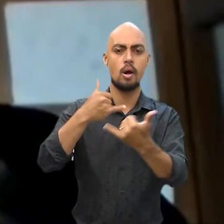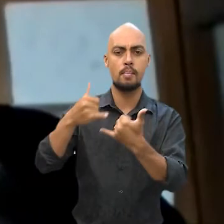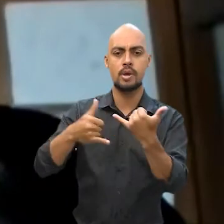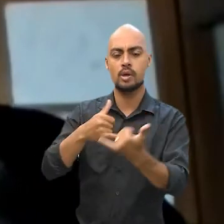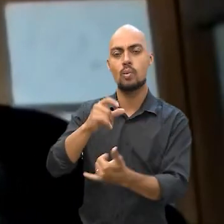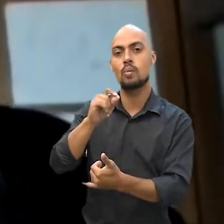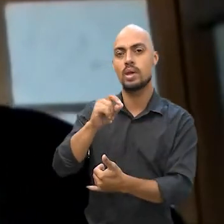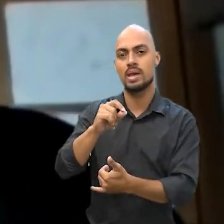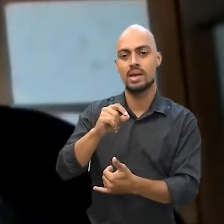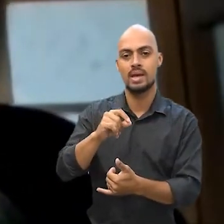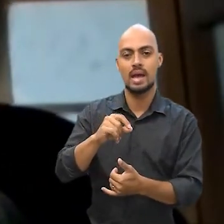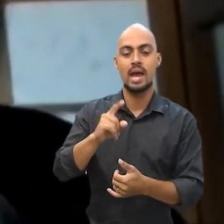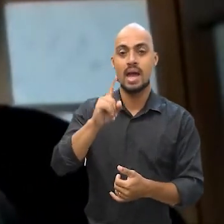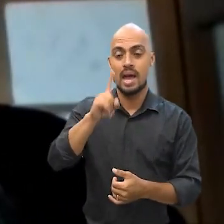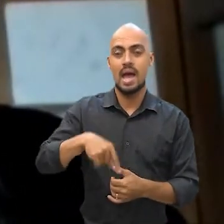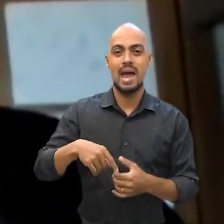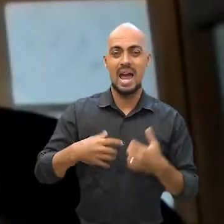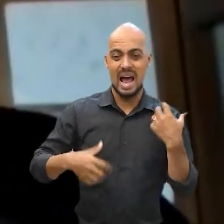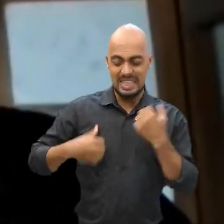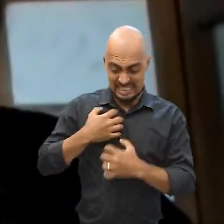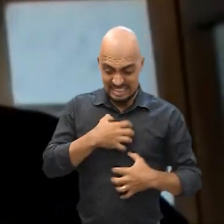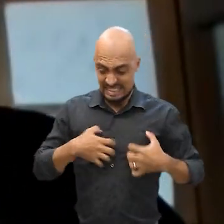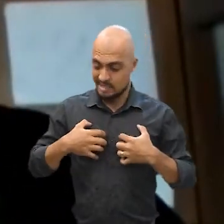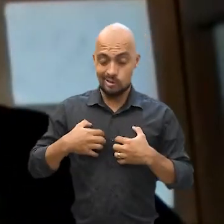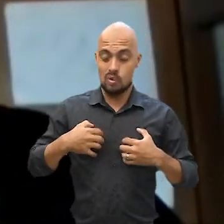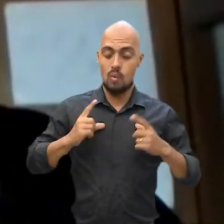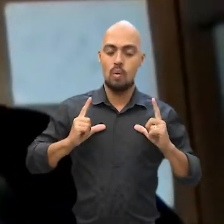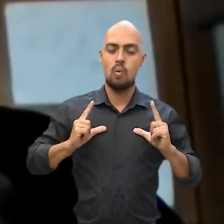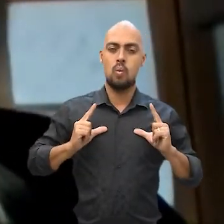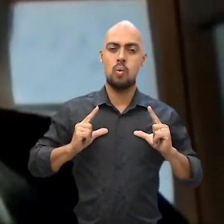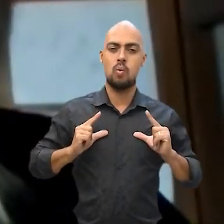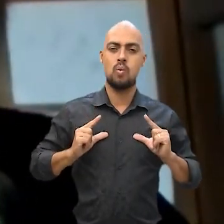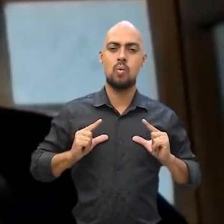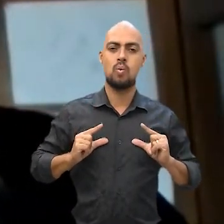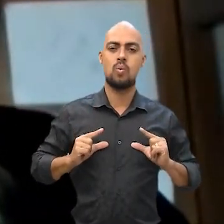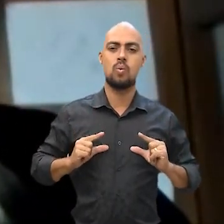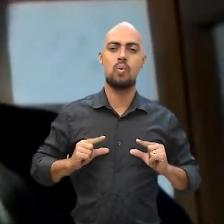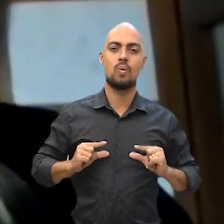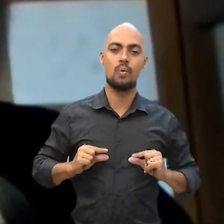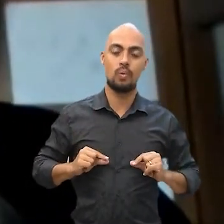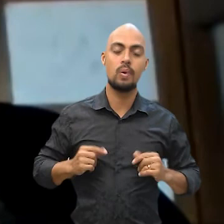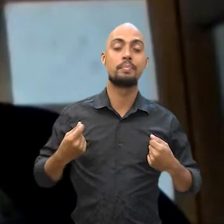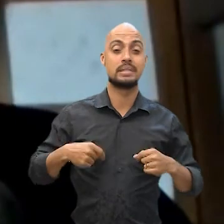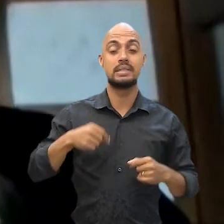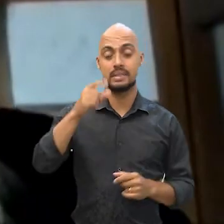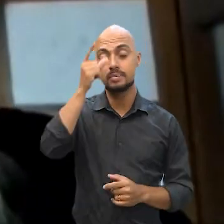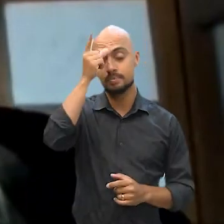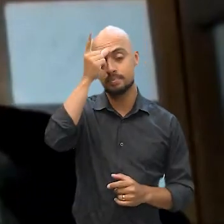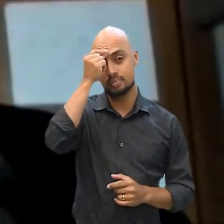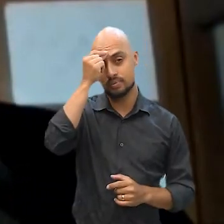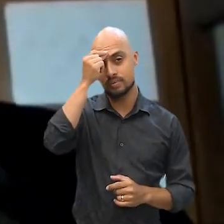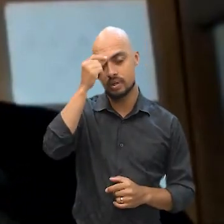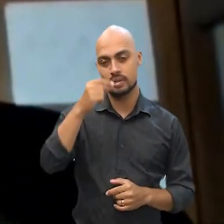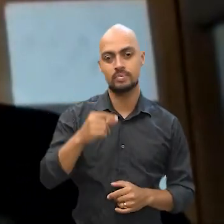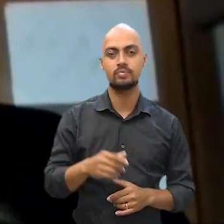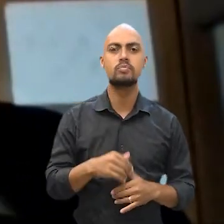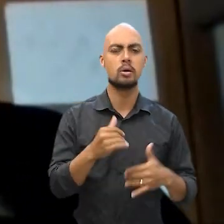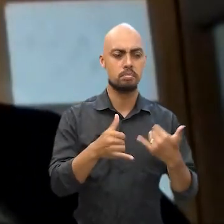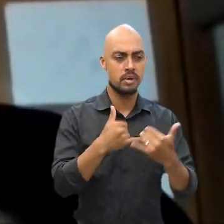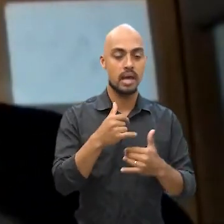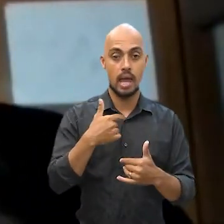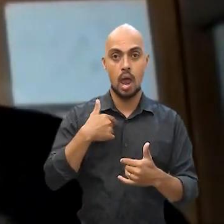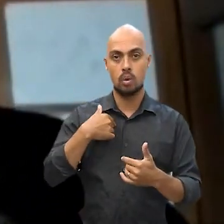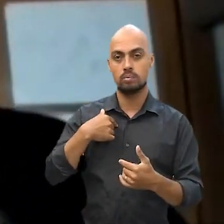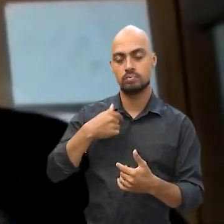live, é desangustiem-se. Nós estamos todos angustiados de uma maneira geral. Então, assim, eu brinquei lá, falei, eu sou mãe